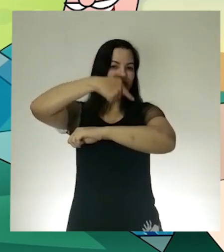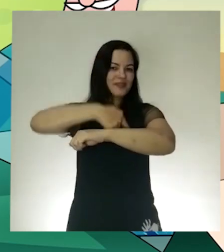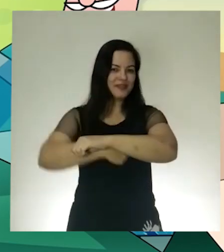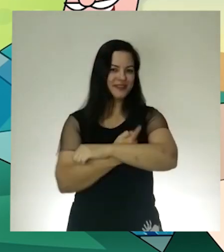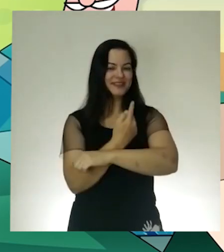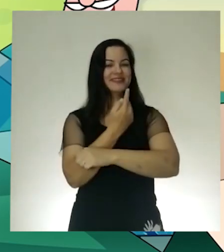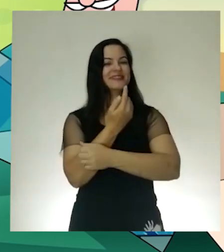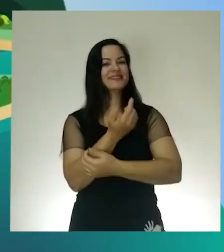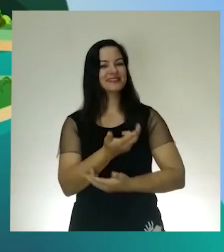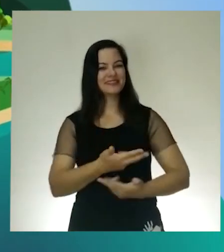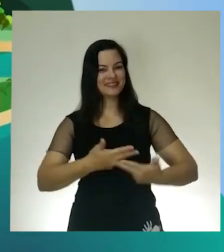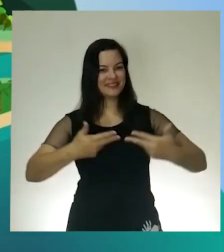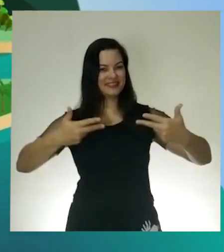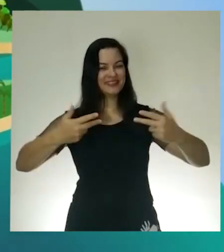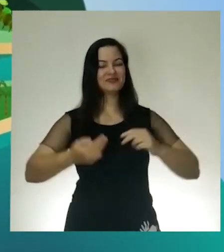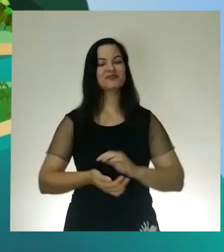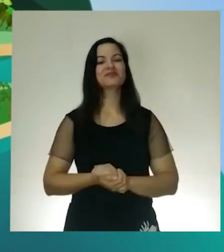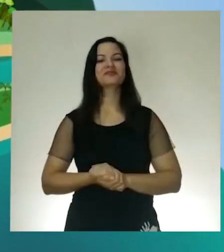golfinhos.